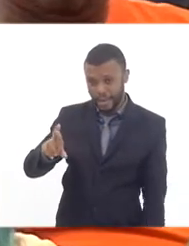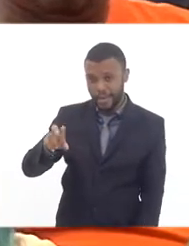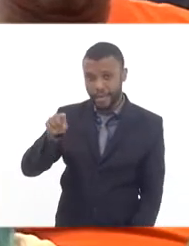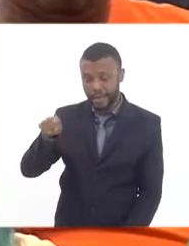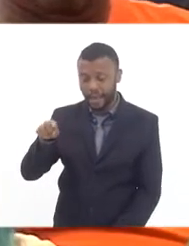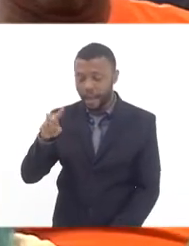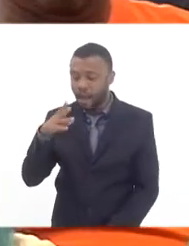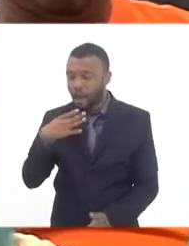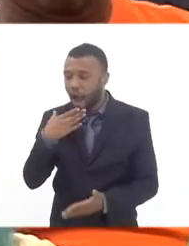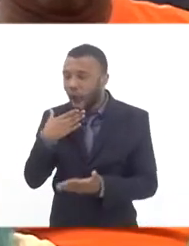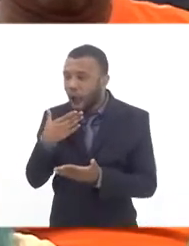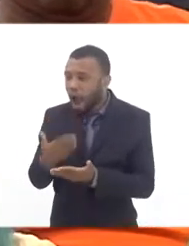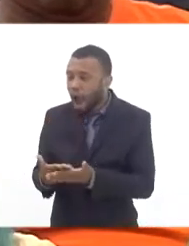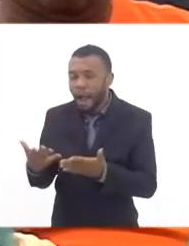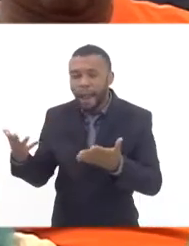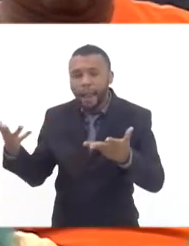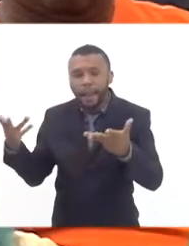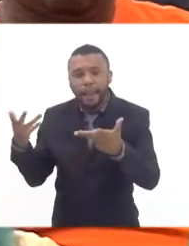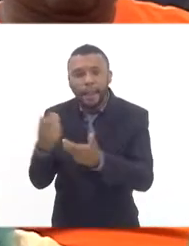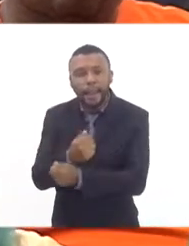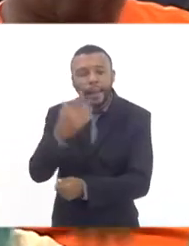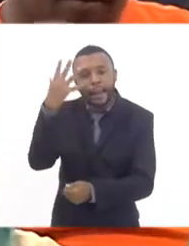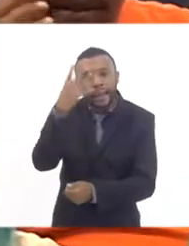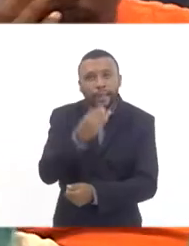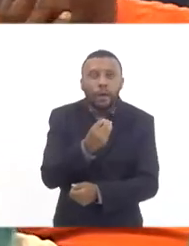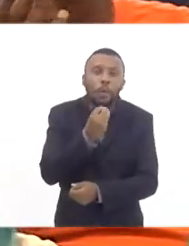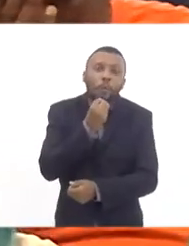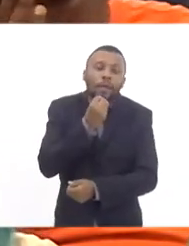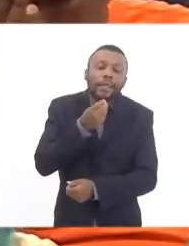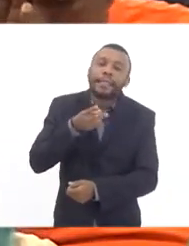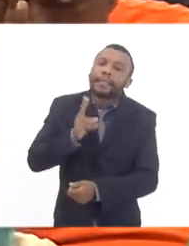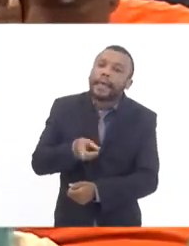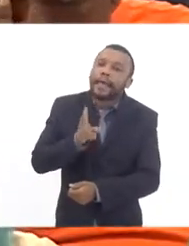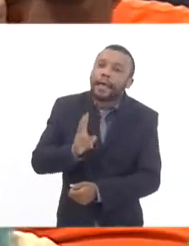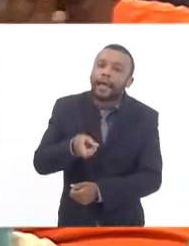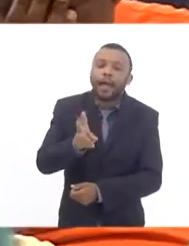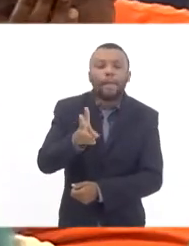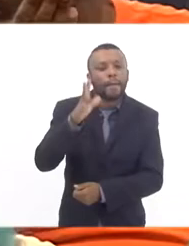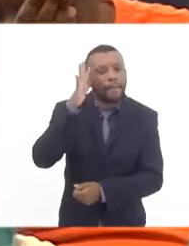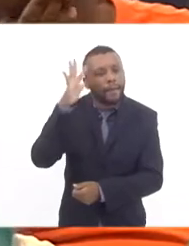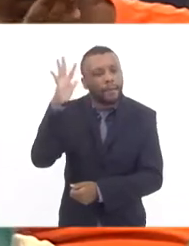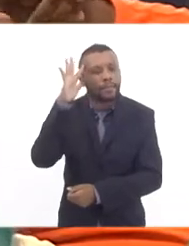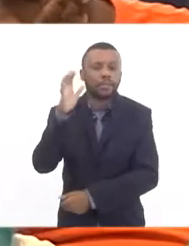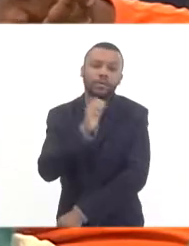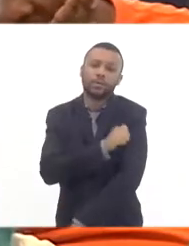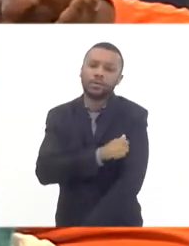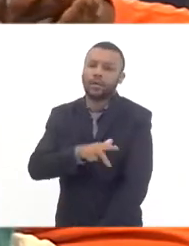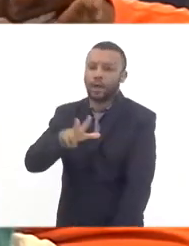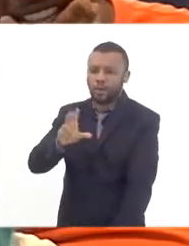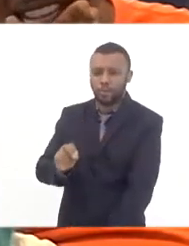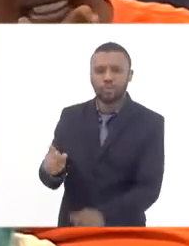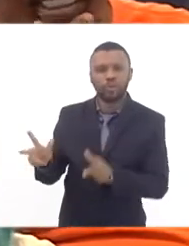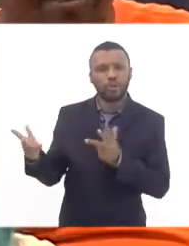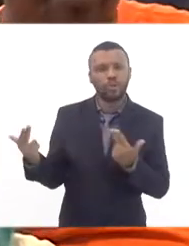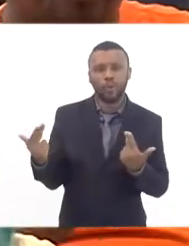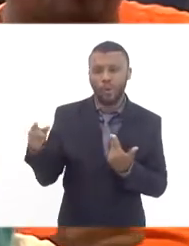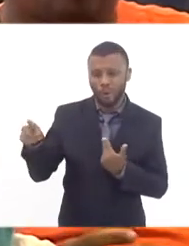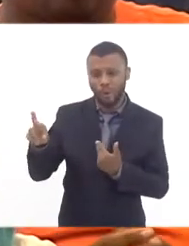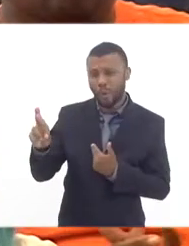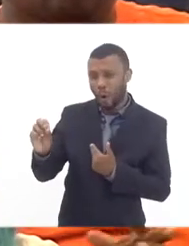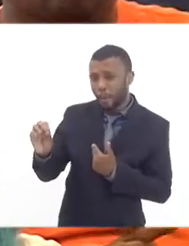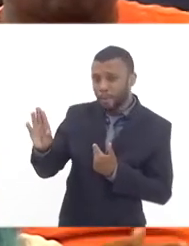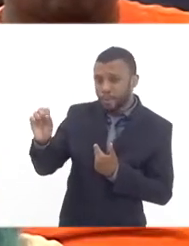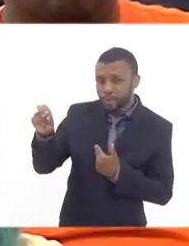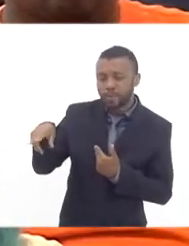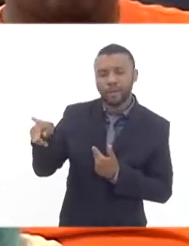caraca, a fazenda está incrível, está linda, poderia ter isso sempre. Assim, imagino para os alunos, como o Robson falou aqui, que ele é professor e